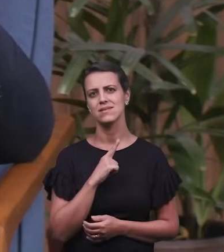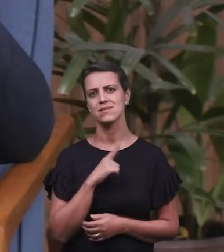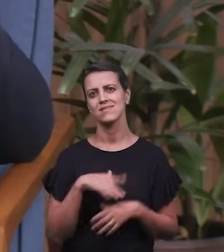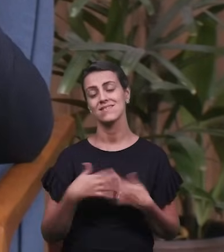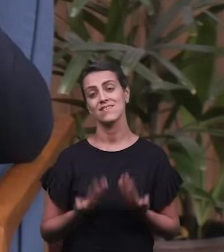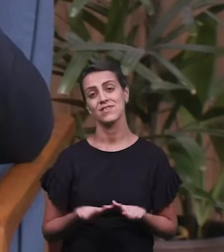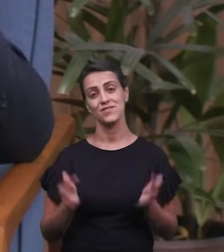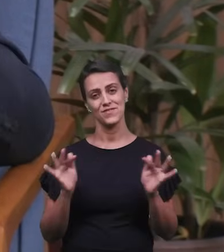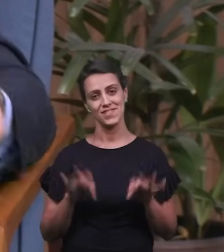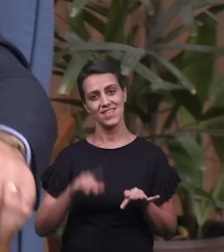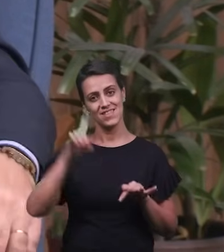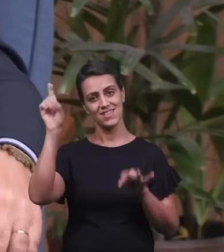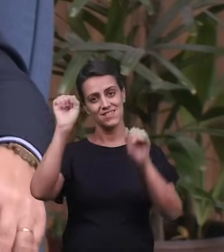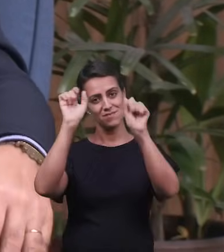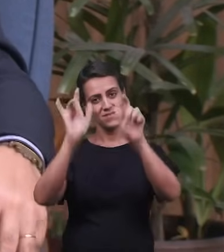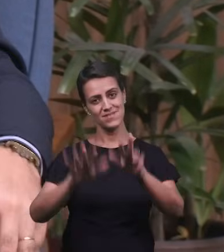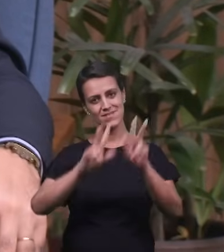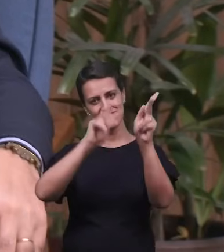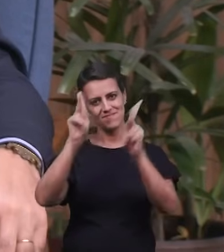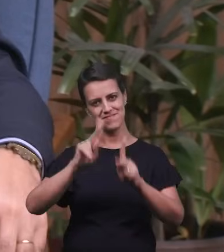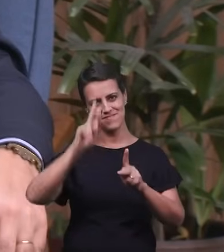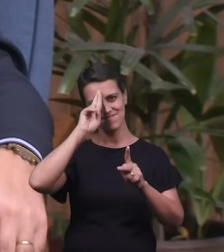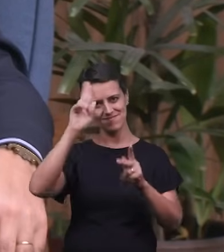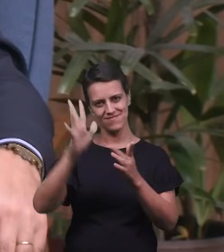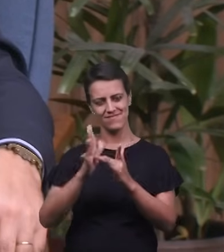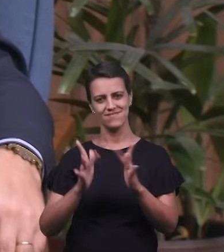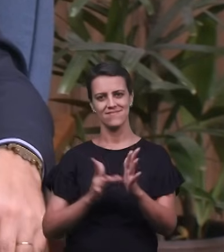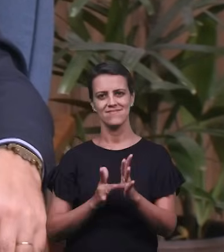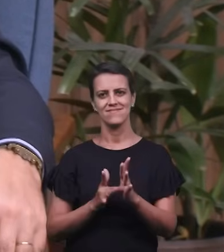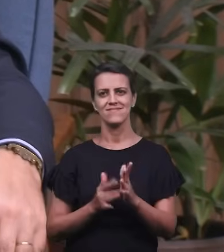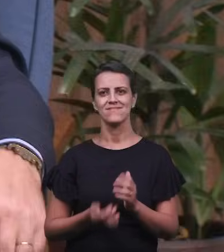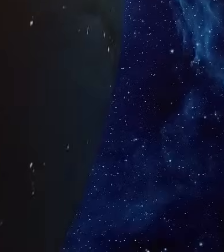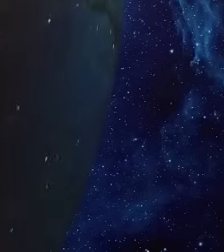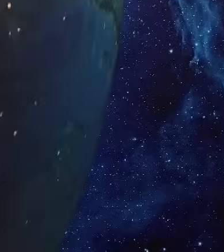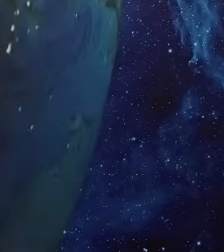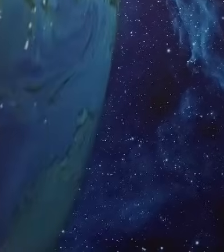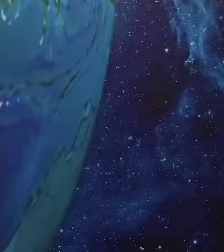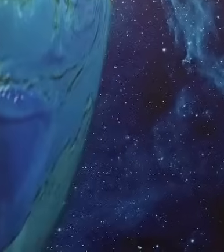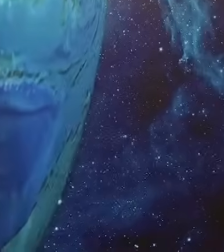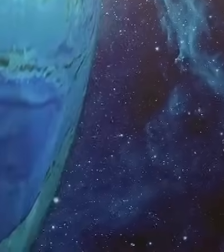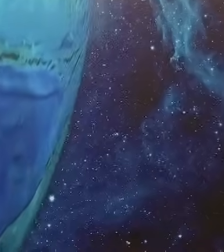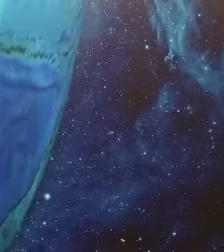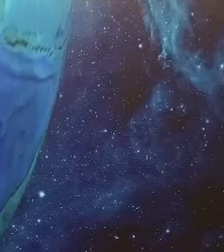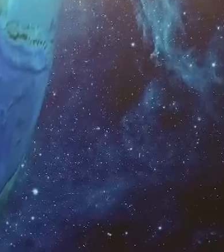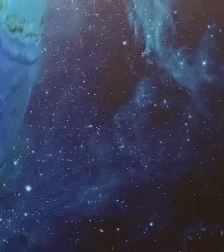EBD, tá bom? Chegamos ao final, Deus abençoe, a paz do Senhor Jesus. Música.